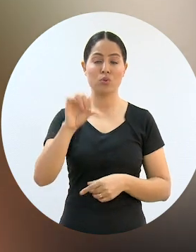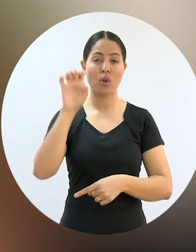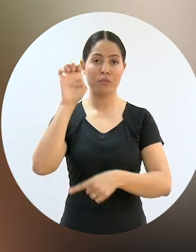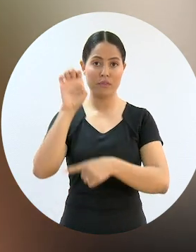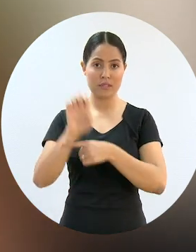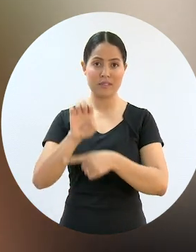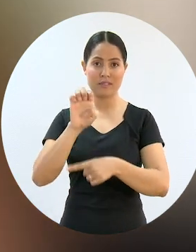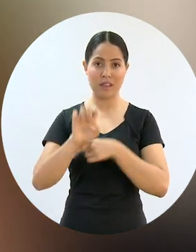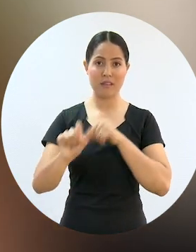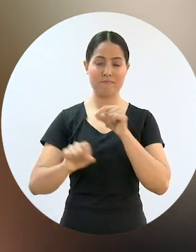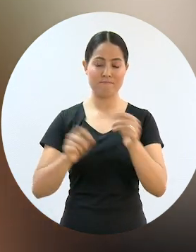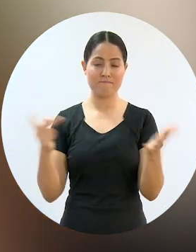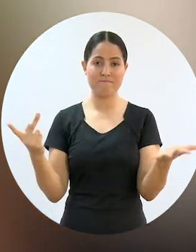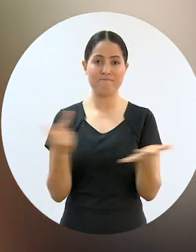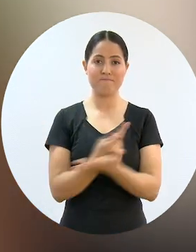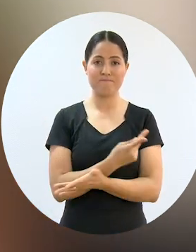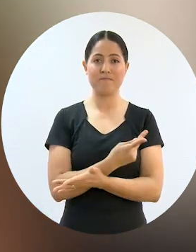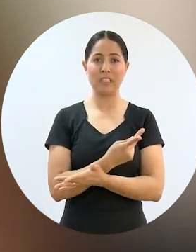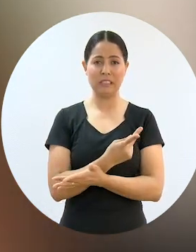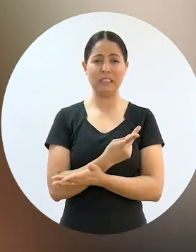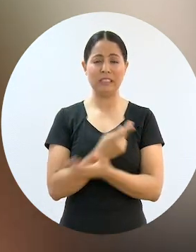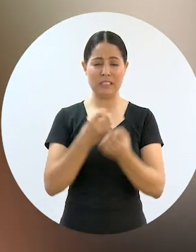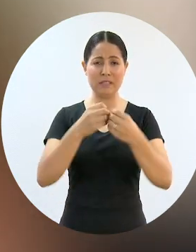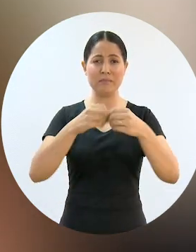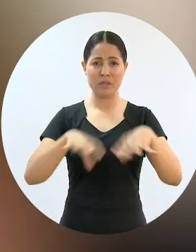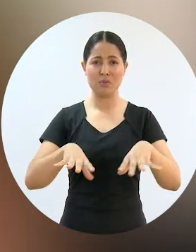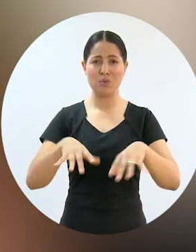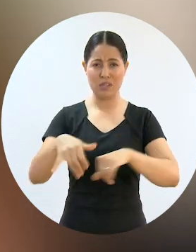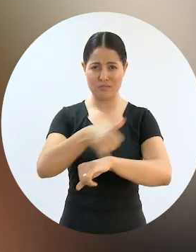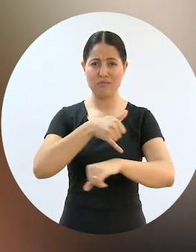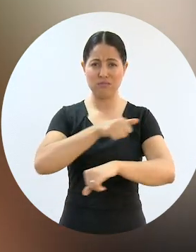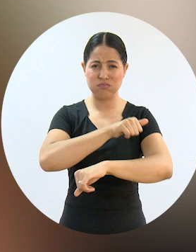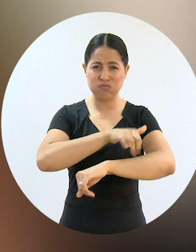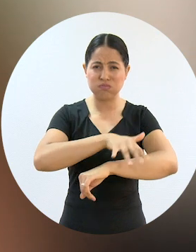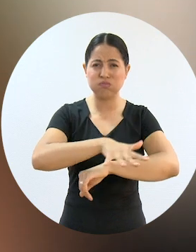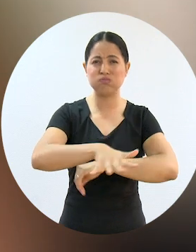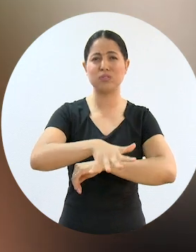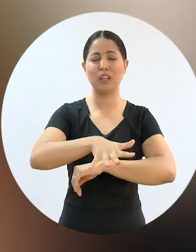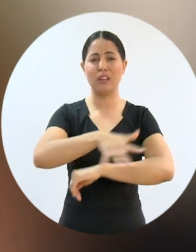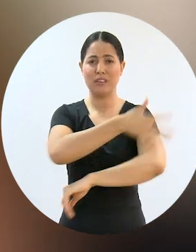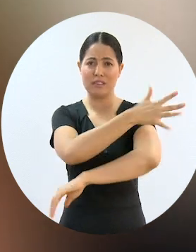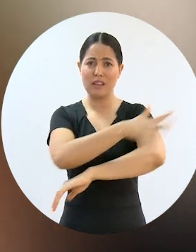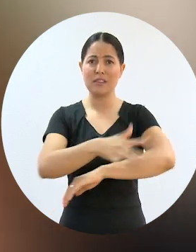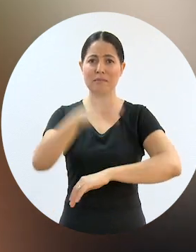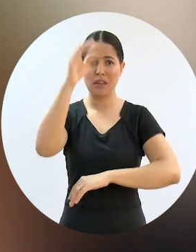essa contaminação devastadora e sem precedente no litoral brasileiro